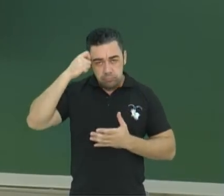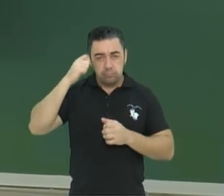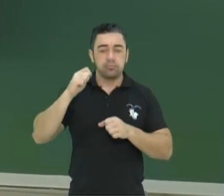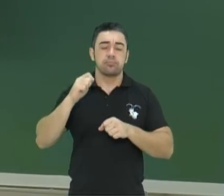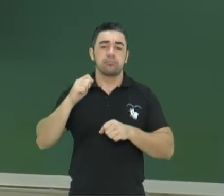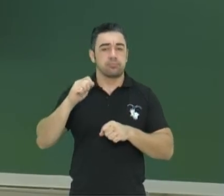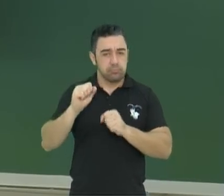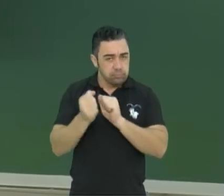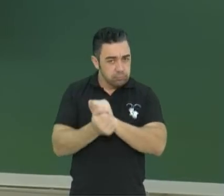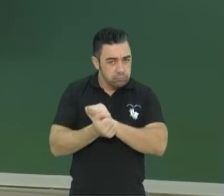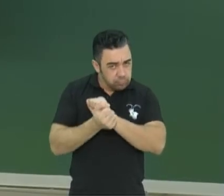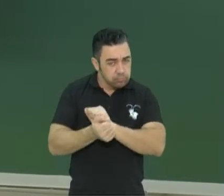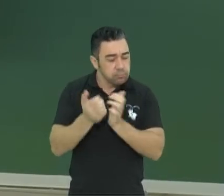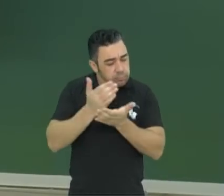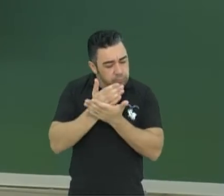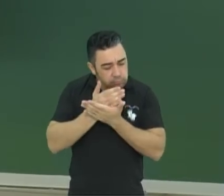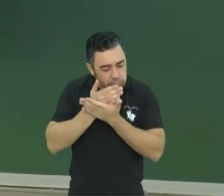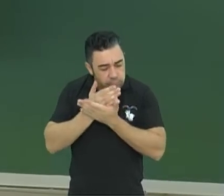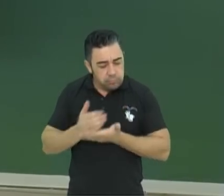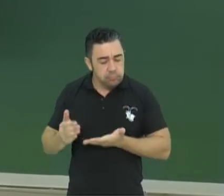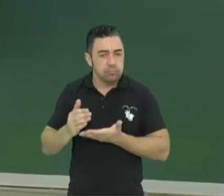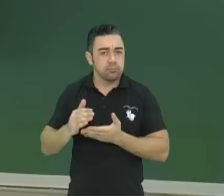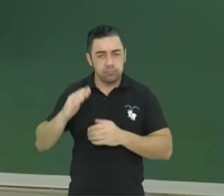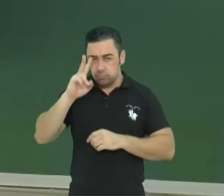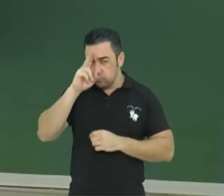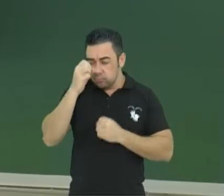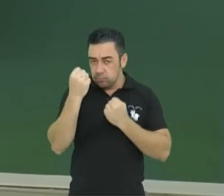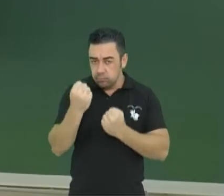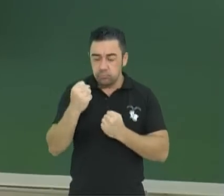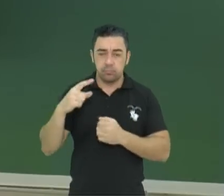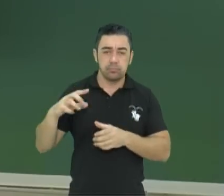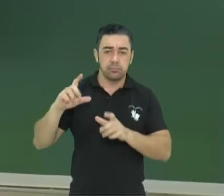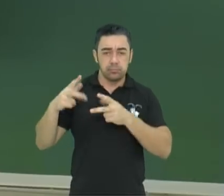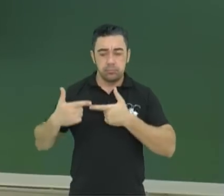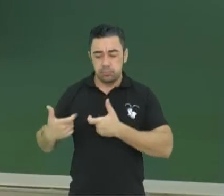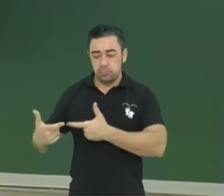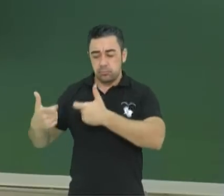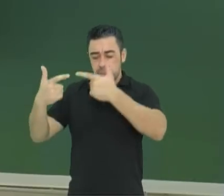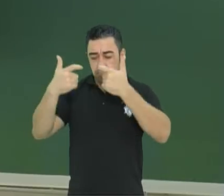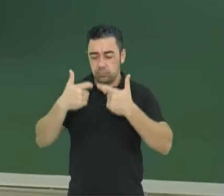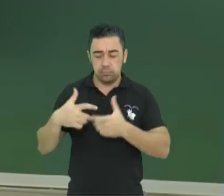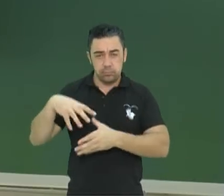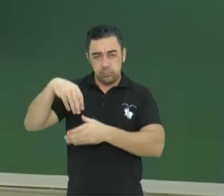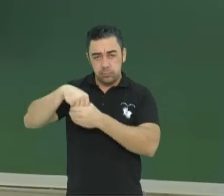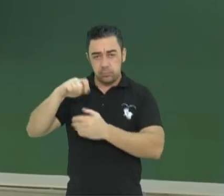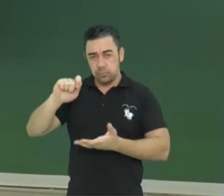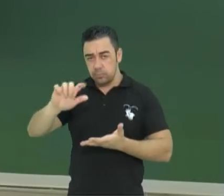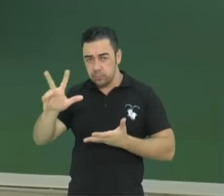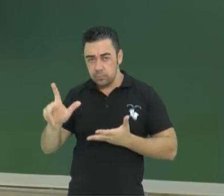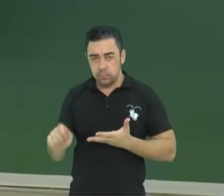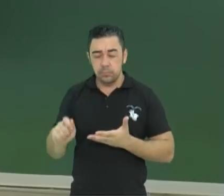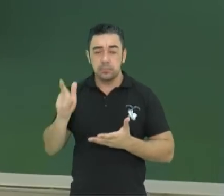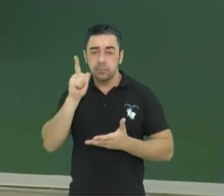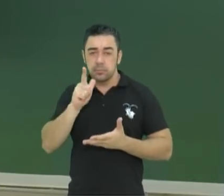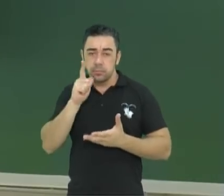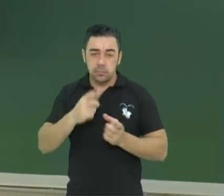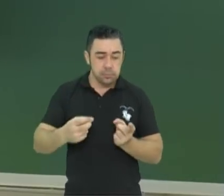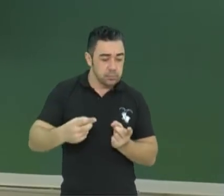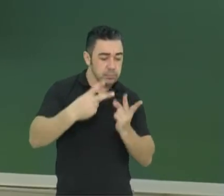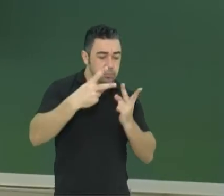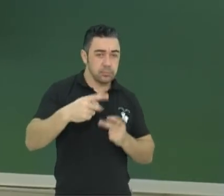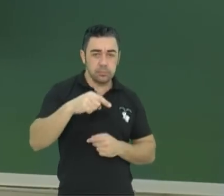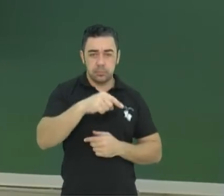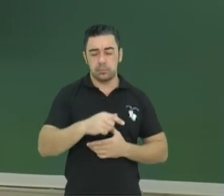a intensificar essas guerras na África com o objetivo de conseguir esses prisioneiros e posteriormente serem comercializados como